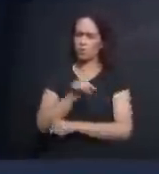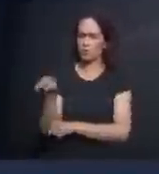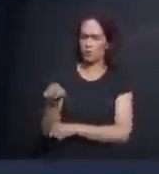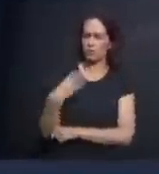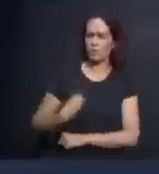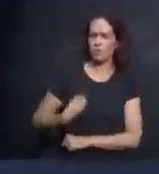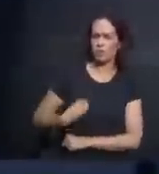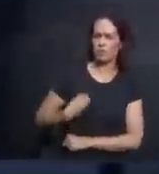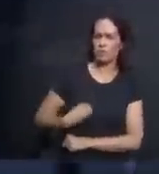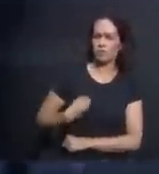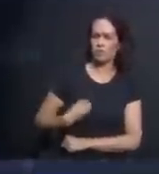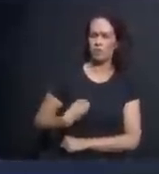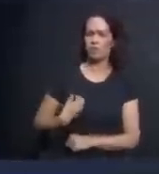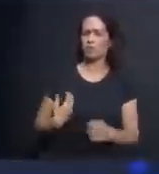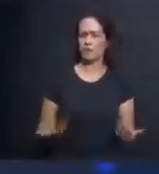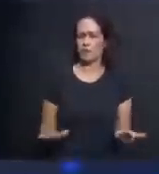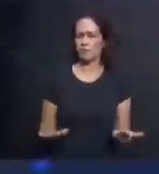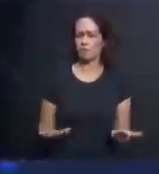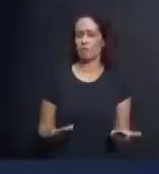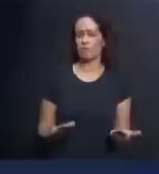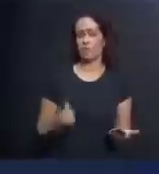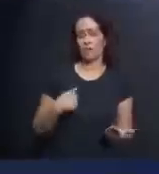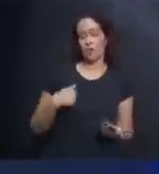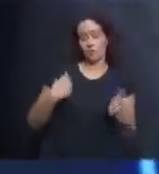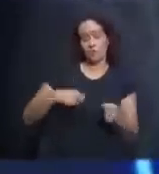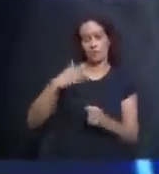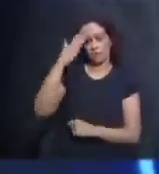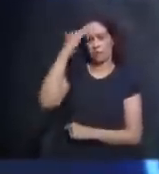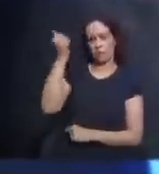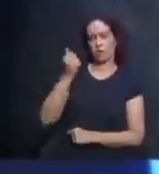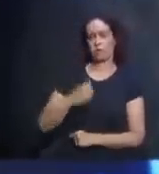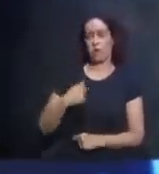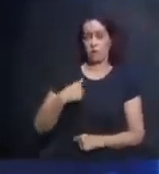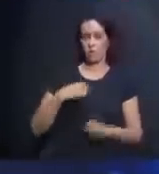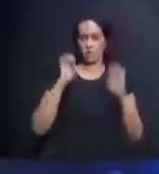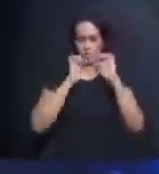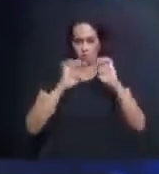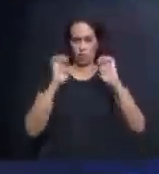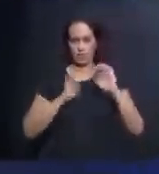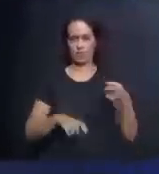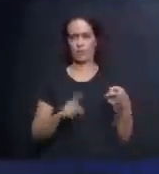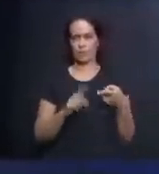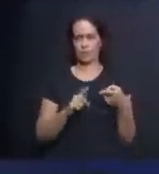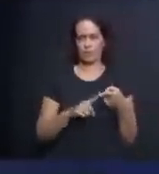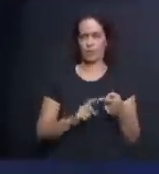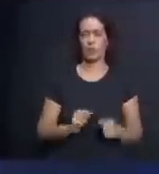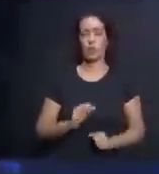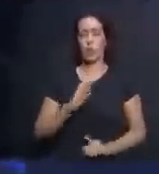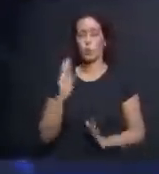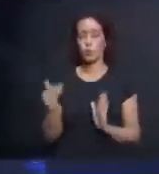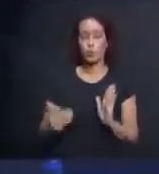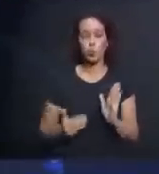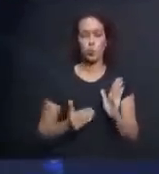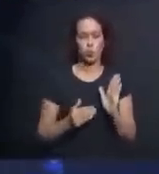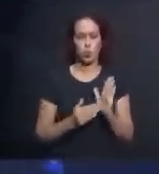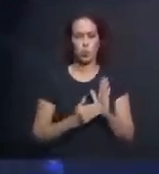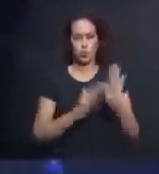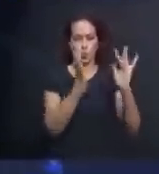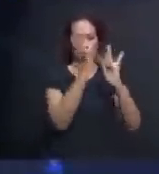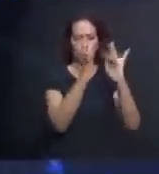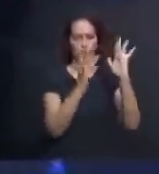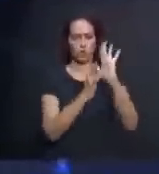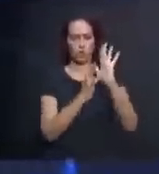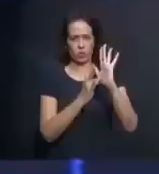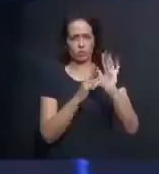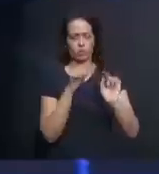tem que viver. Eu sou um evangelista. Quer ver as características do evangelista? Primeiro, tudo aponta para Jesus. A minha cabeça, olha o nome